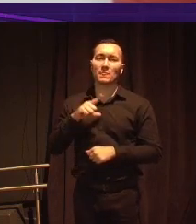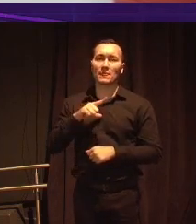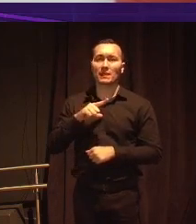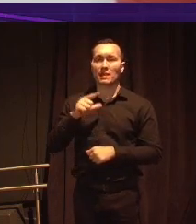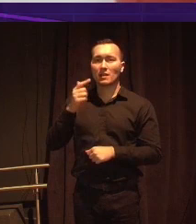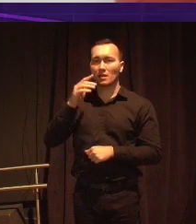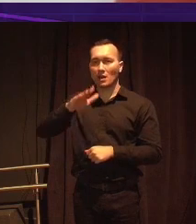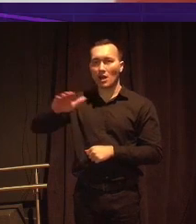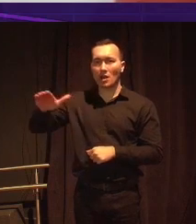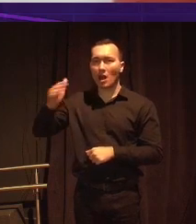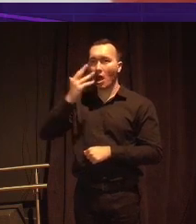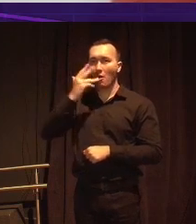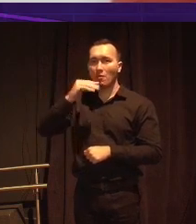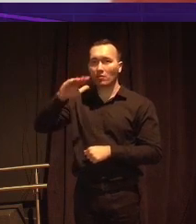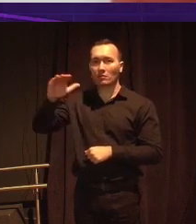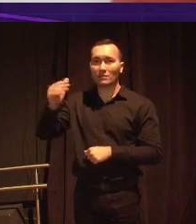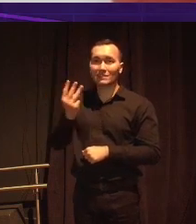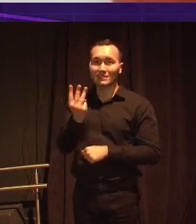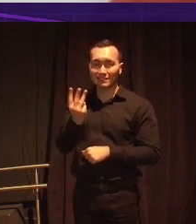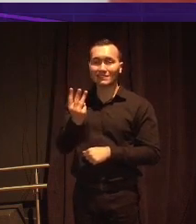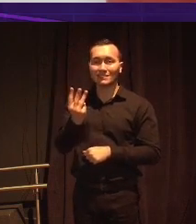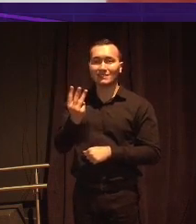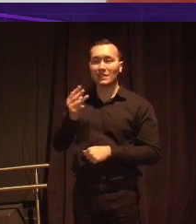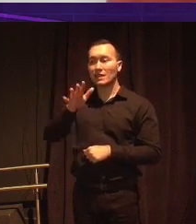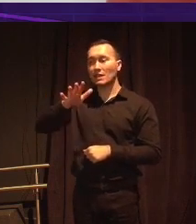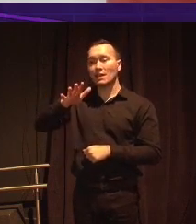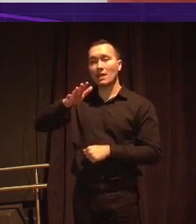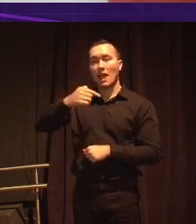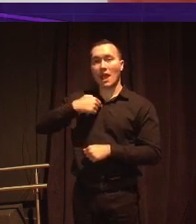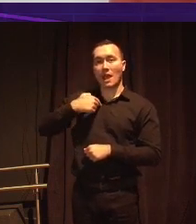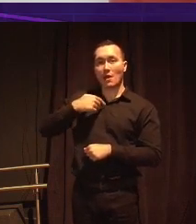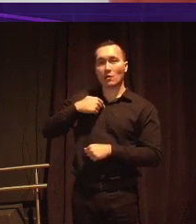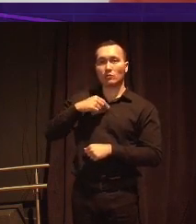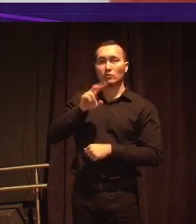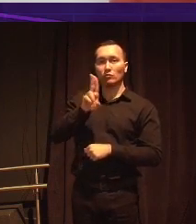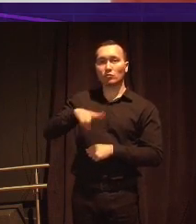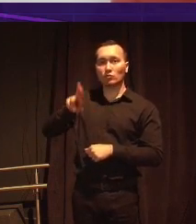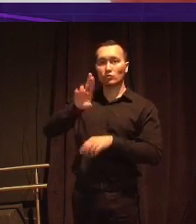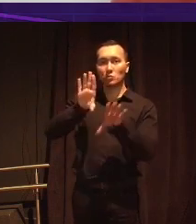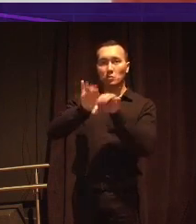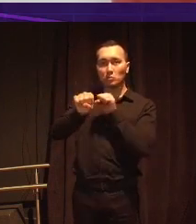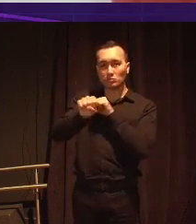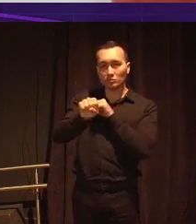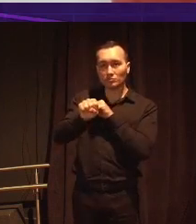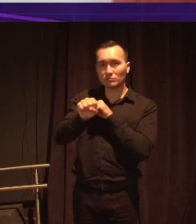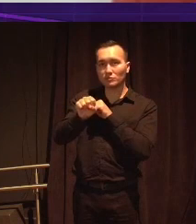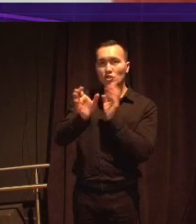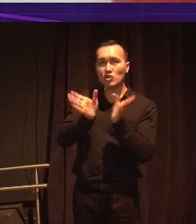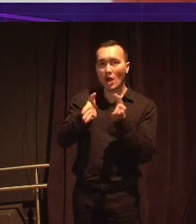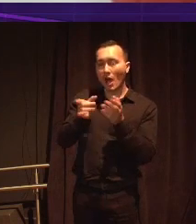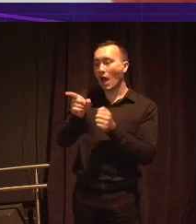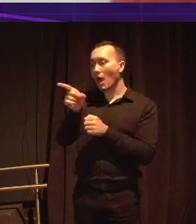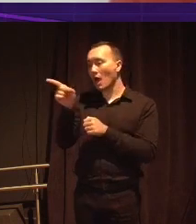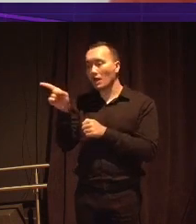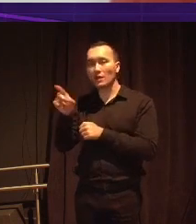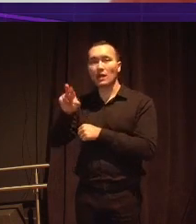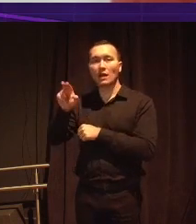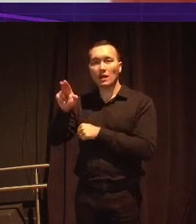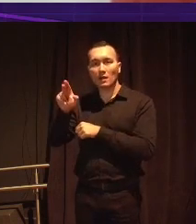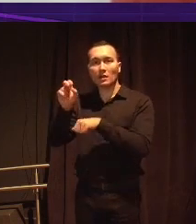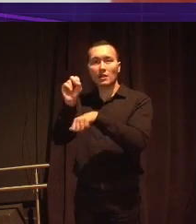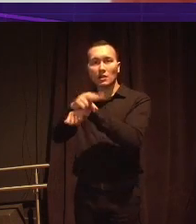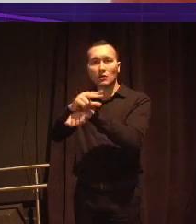ali saindo da universidade, minhas irmãs entrando, né? Então, eu incorporei aquela coisa